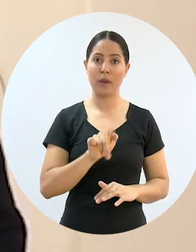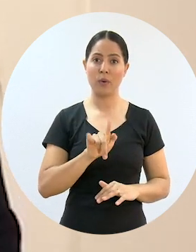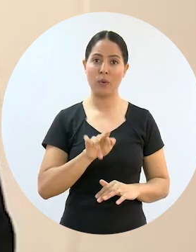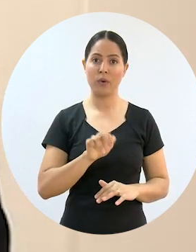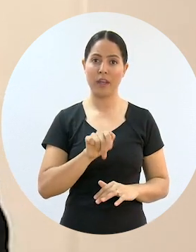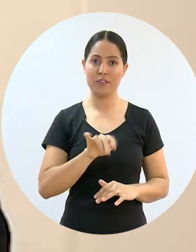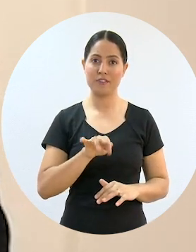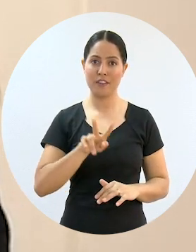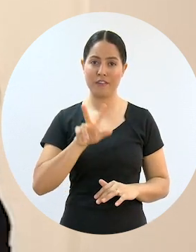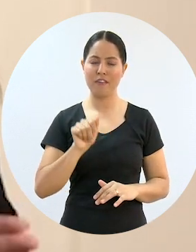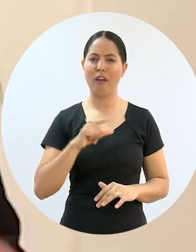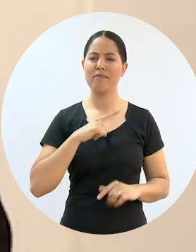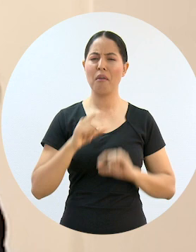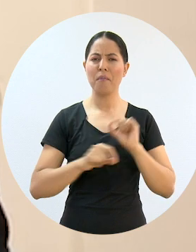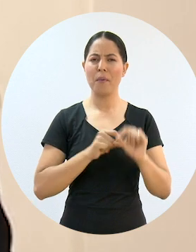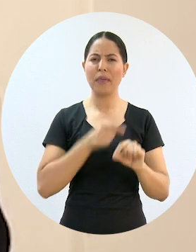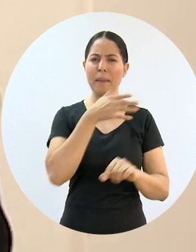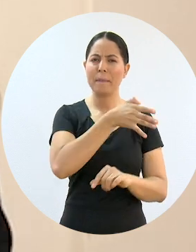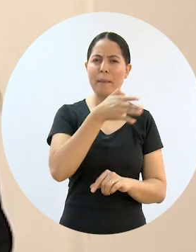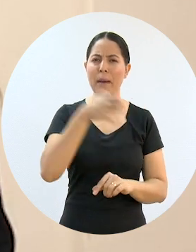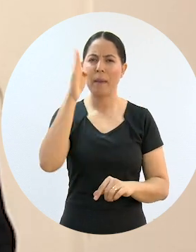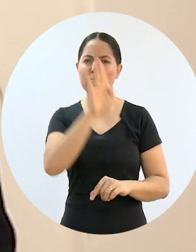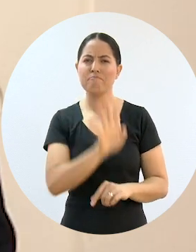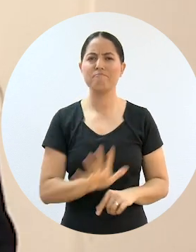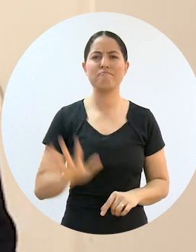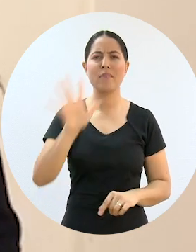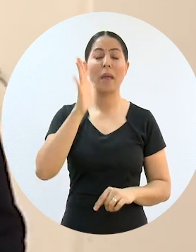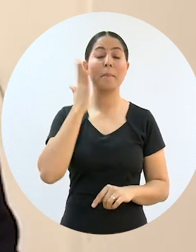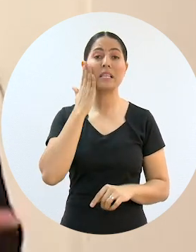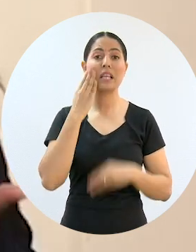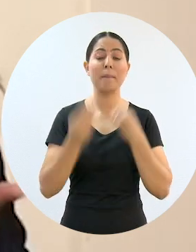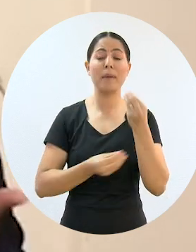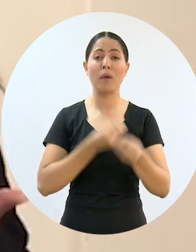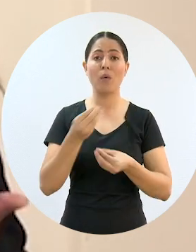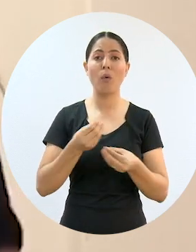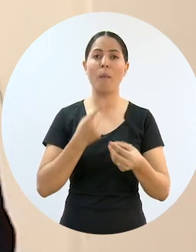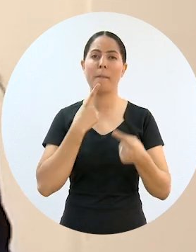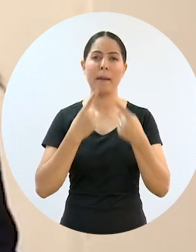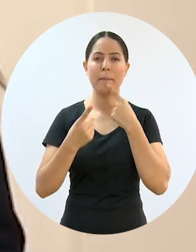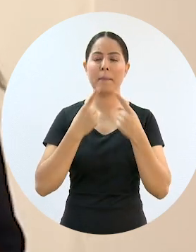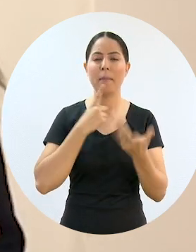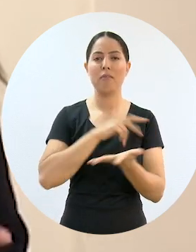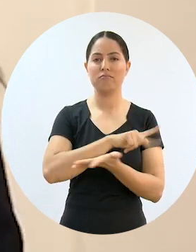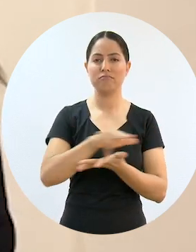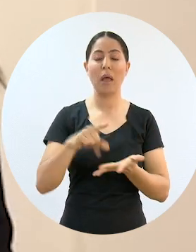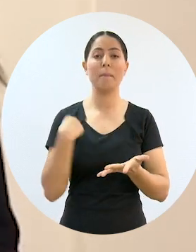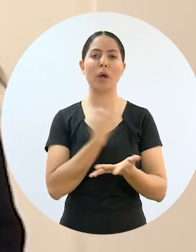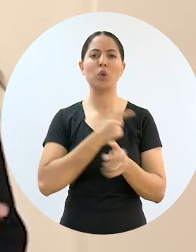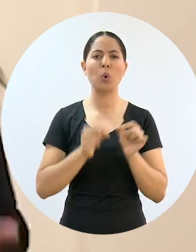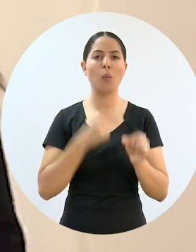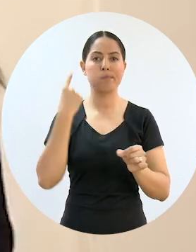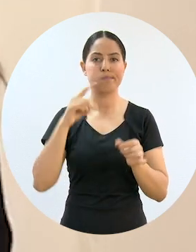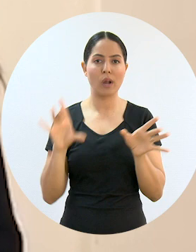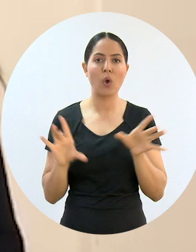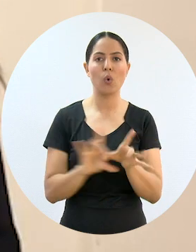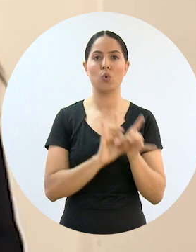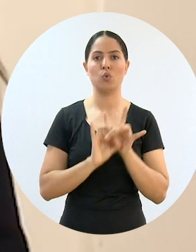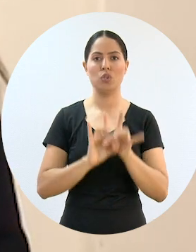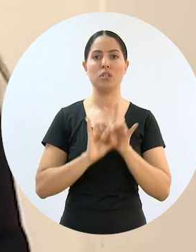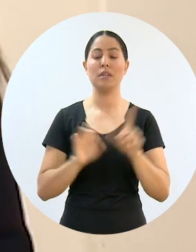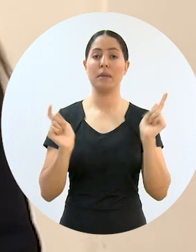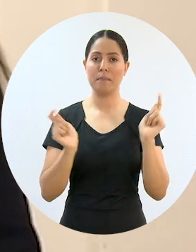rodar o Brasil inteiro para ouvir os reclames da advocacia, para cada vez mais nos unirmos, lutarmos